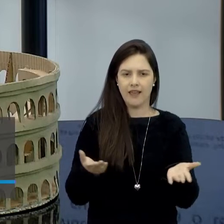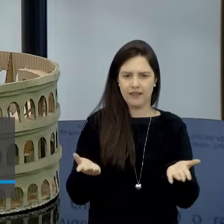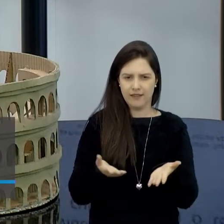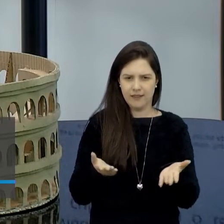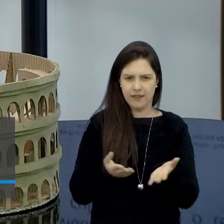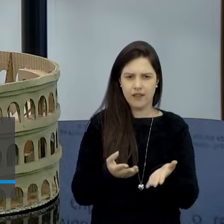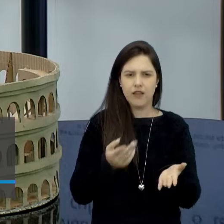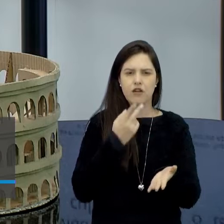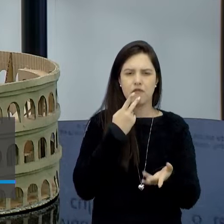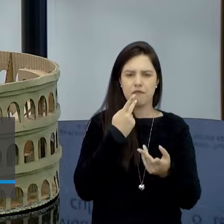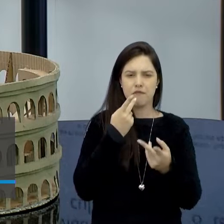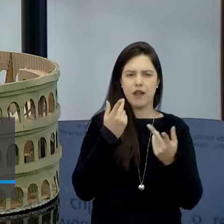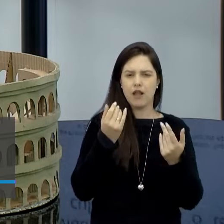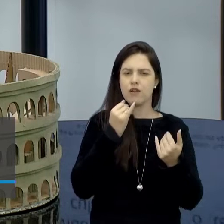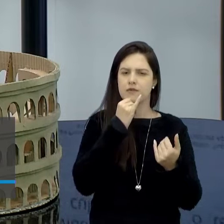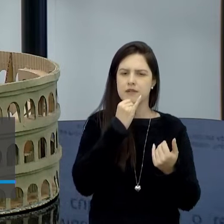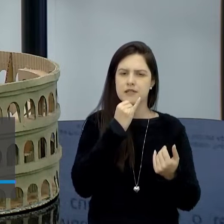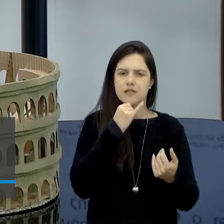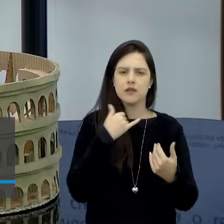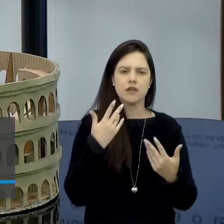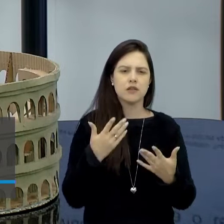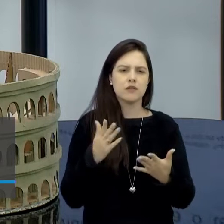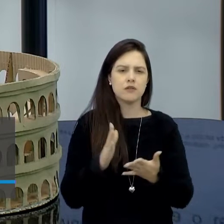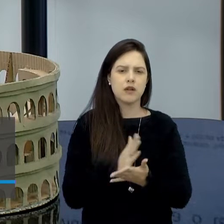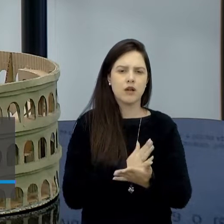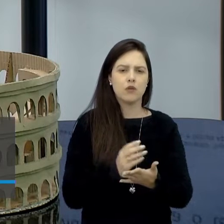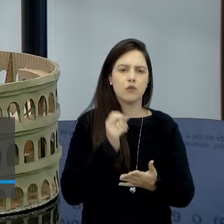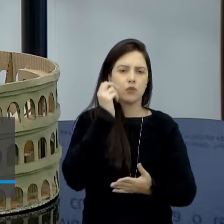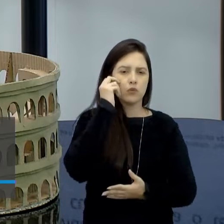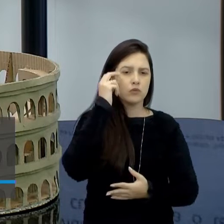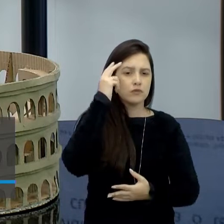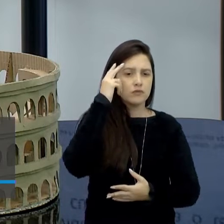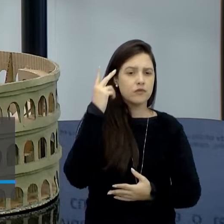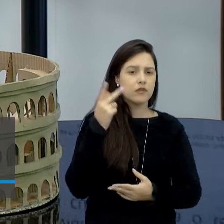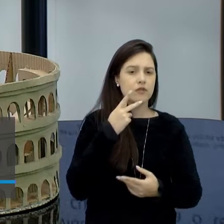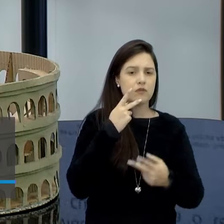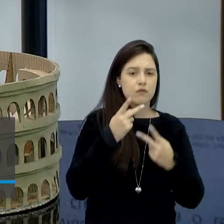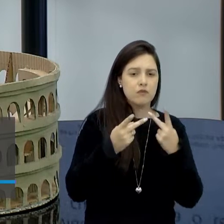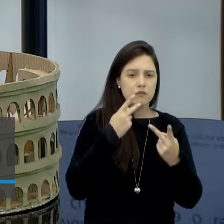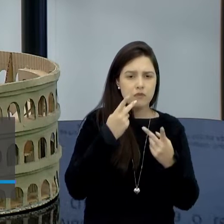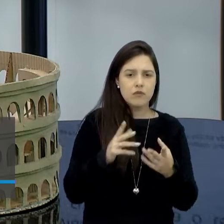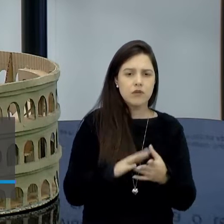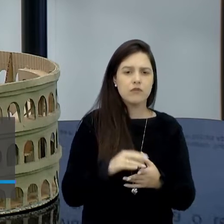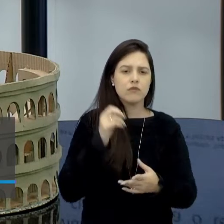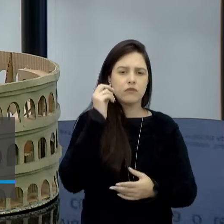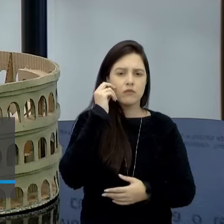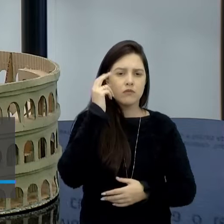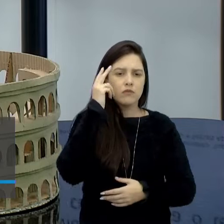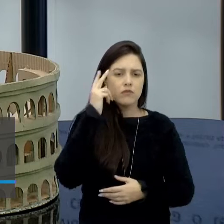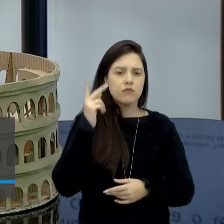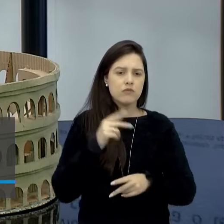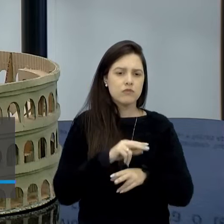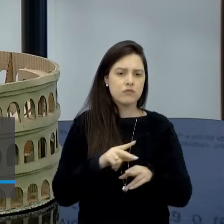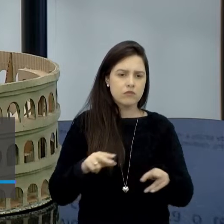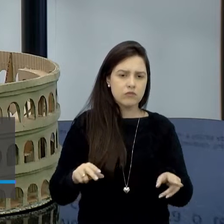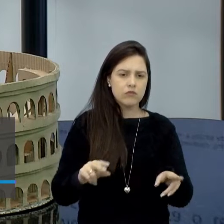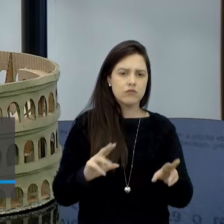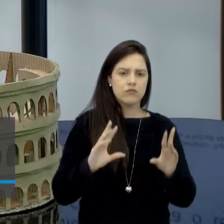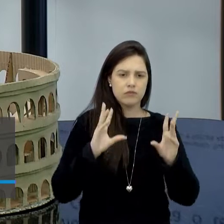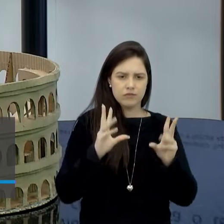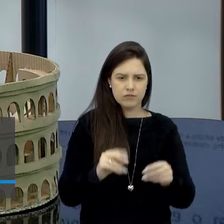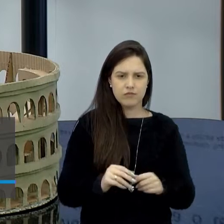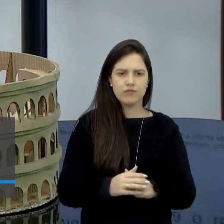já falou, por exemplo, o que é um patrimônio cultural. Então, vocês sabem que cultura são todas as manifestações de um povo,